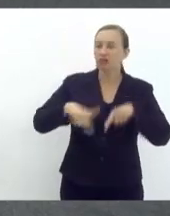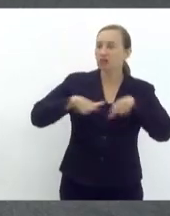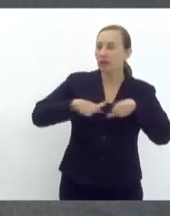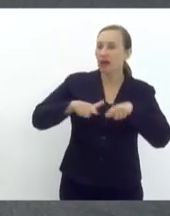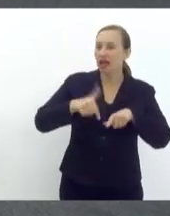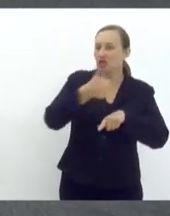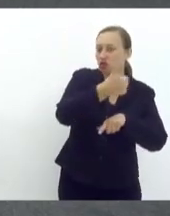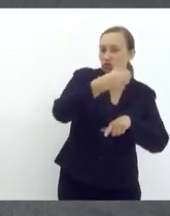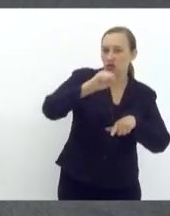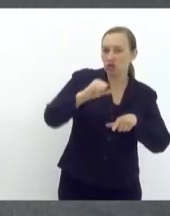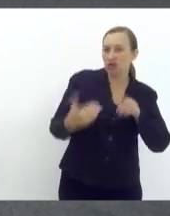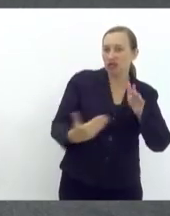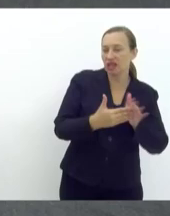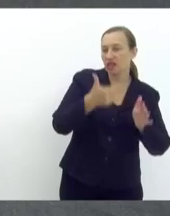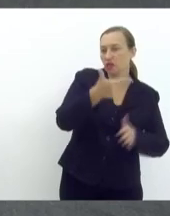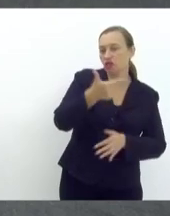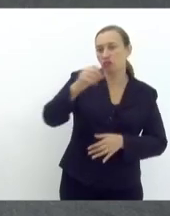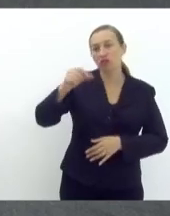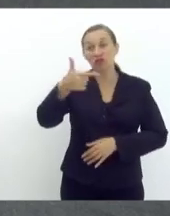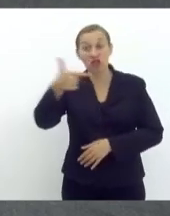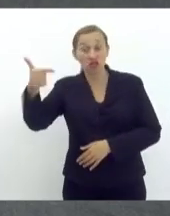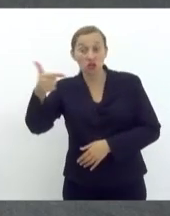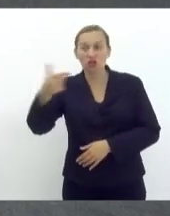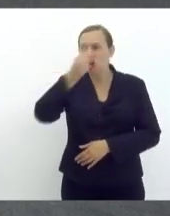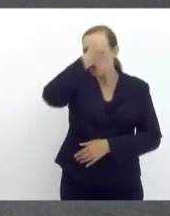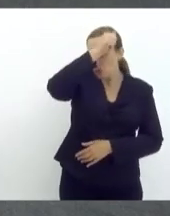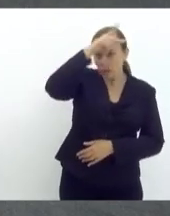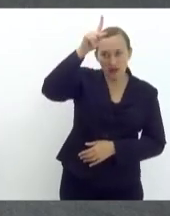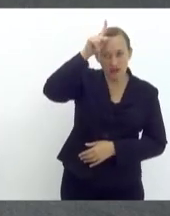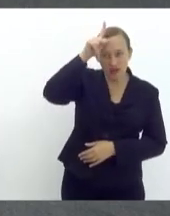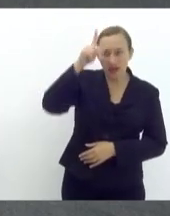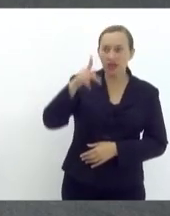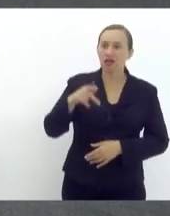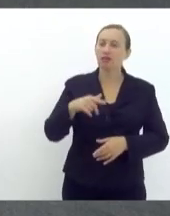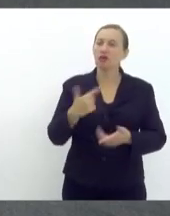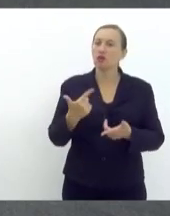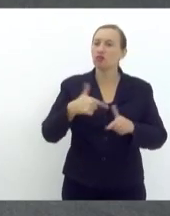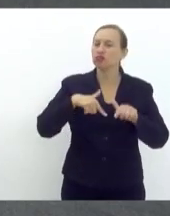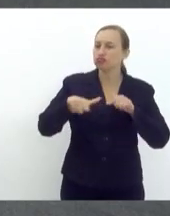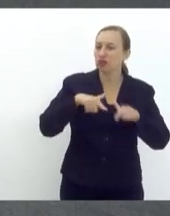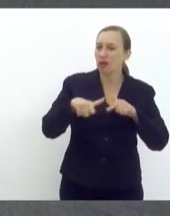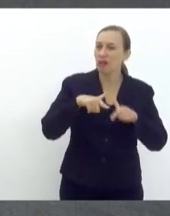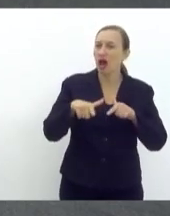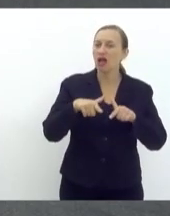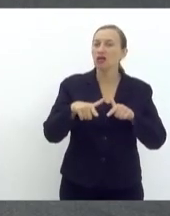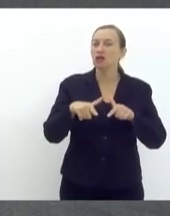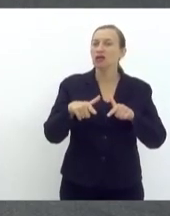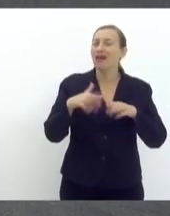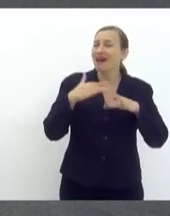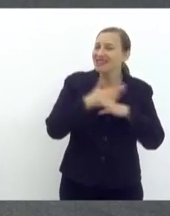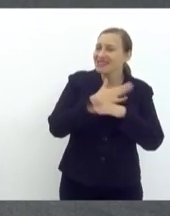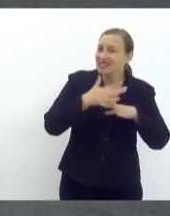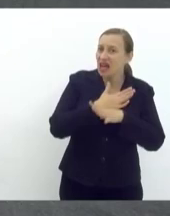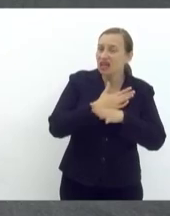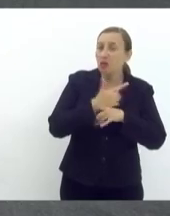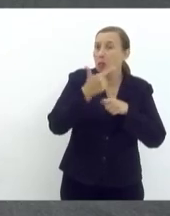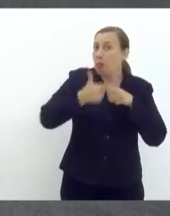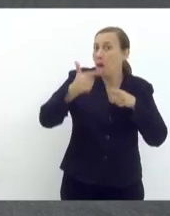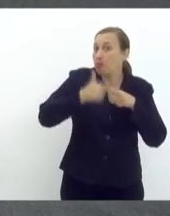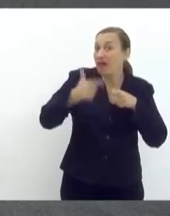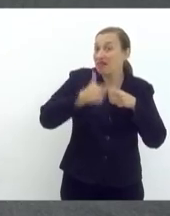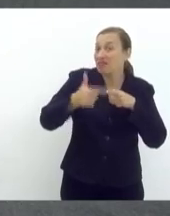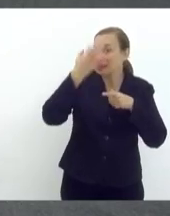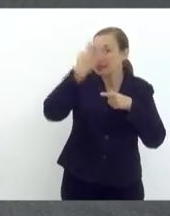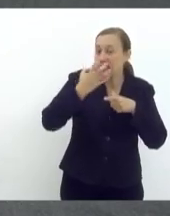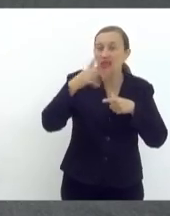2018 a 2022 um prefeito que pegou um mandato tampão no qual a cidade passou por problemas político